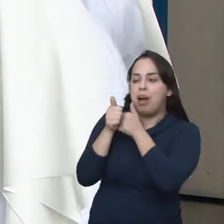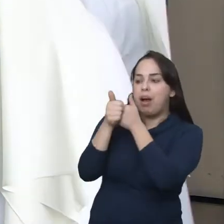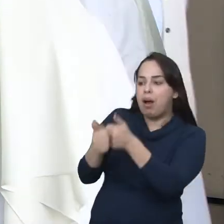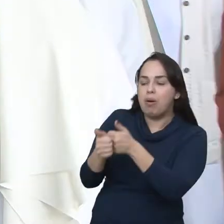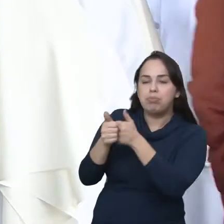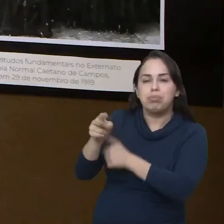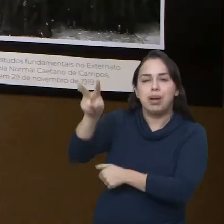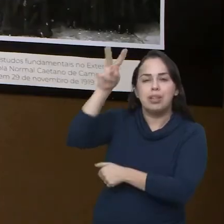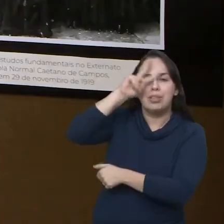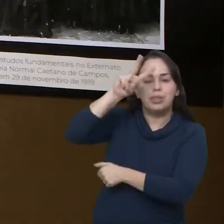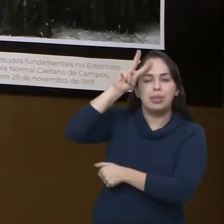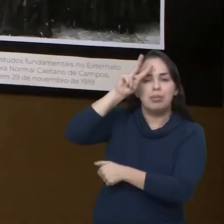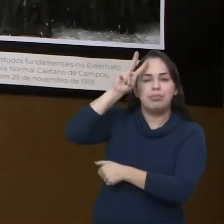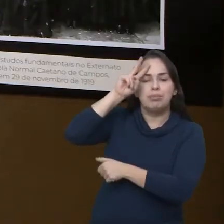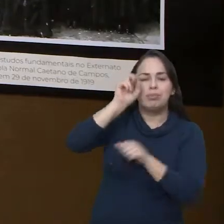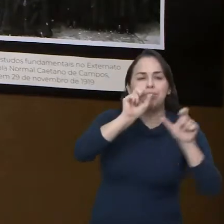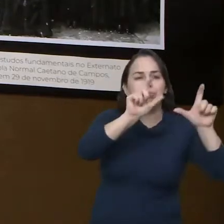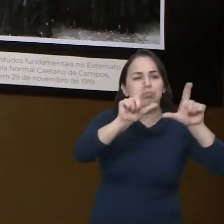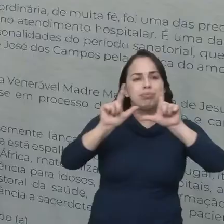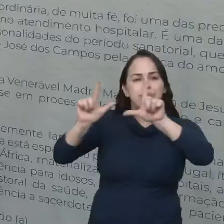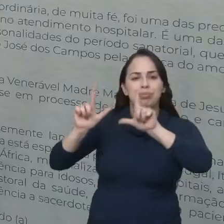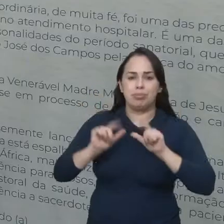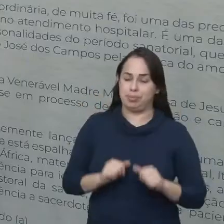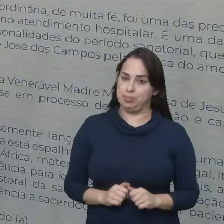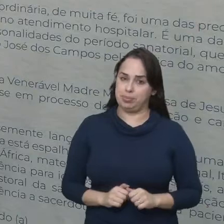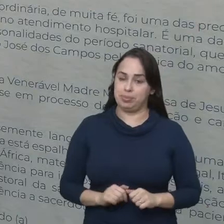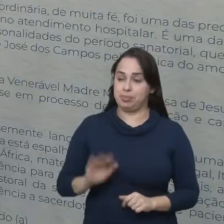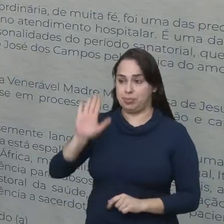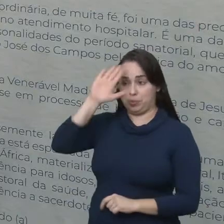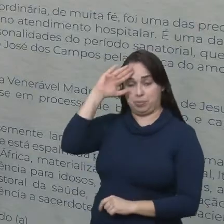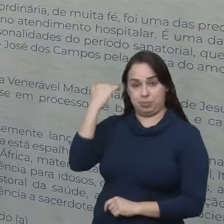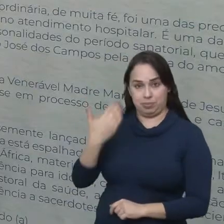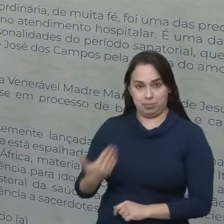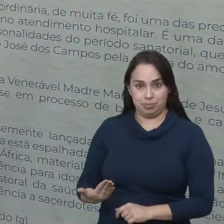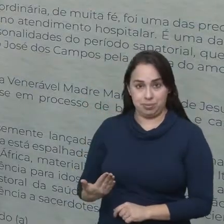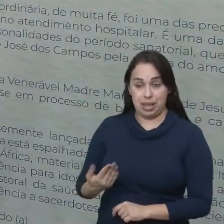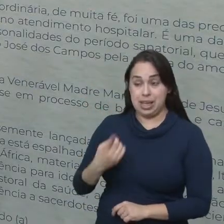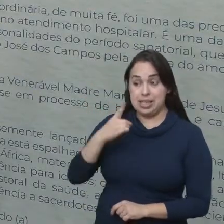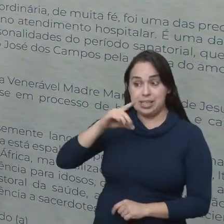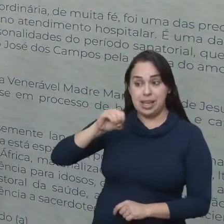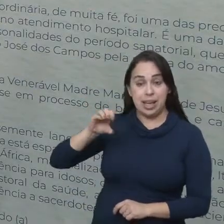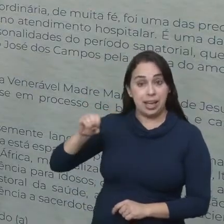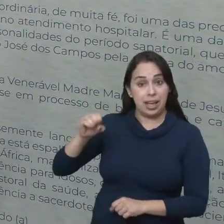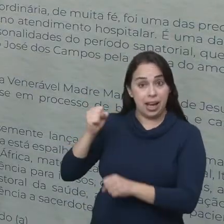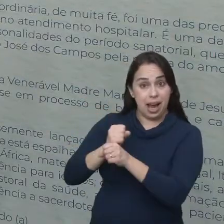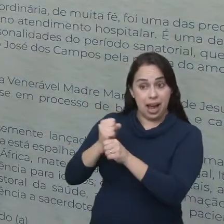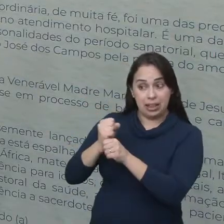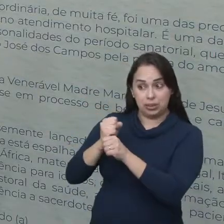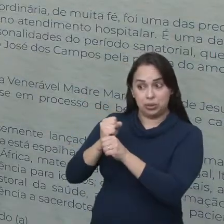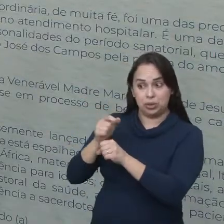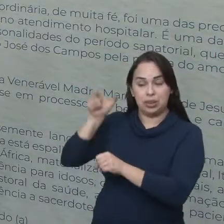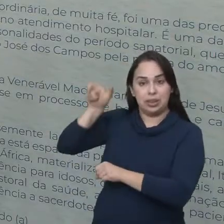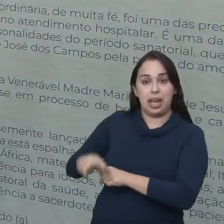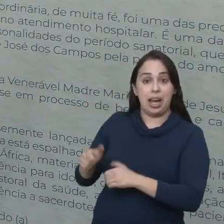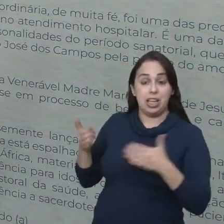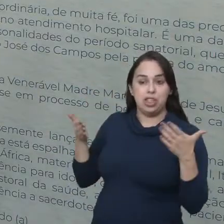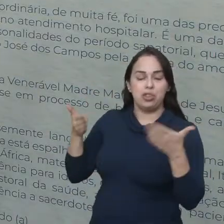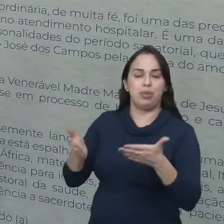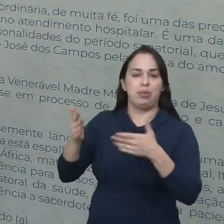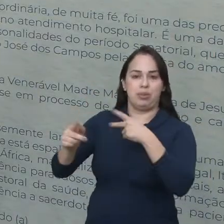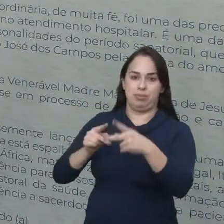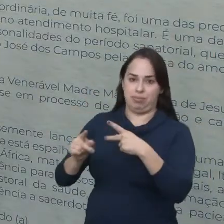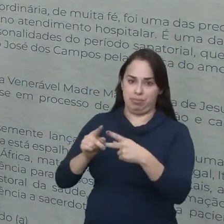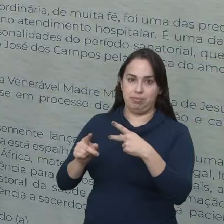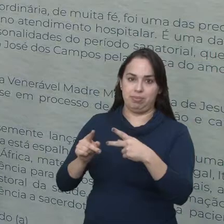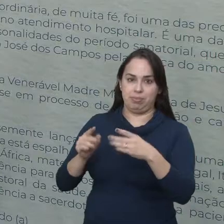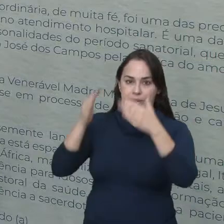pouquinho dessa história registrada em fotos. É uma homenagem ao centenário da chegada da Madre Teresa de